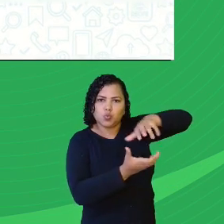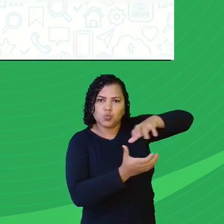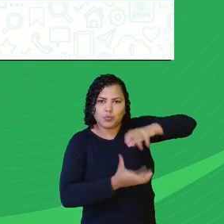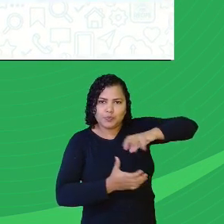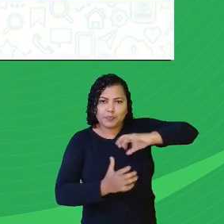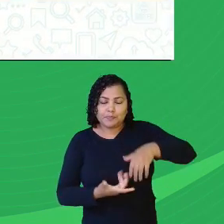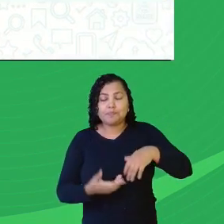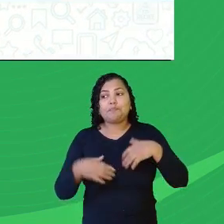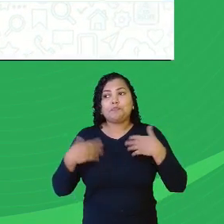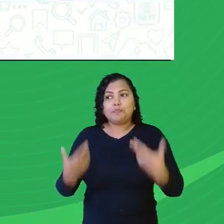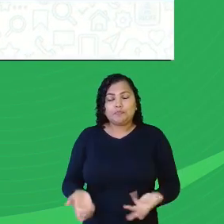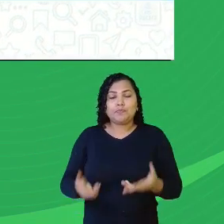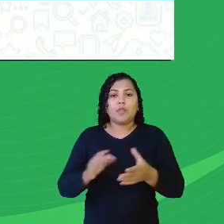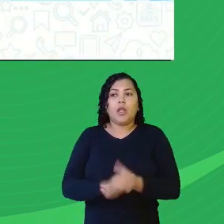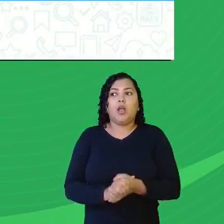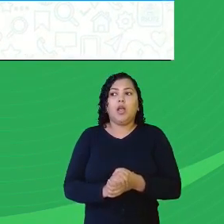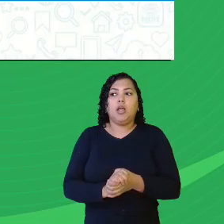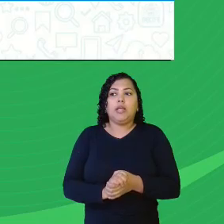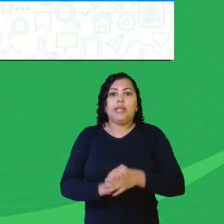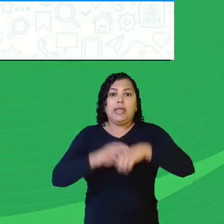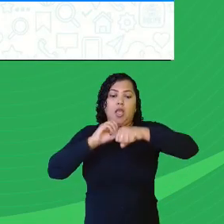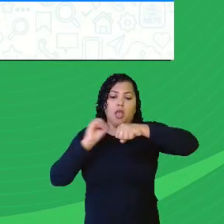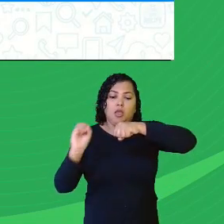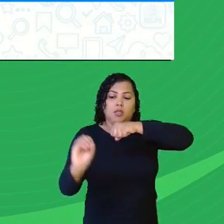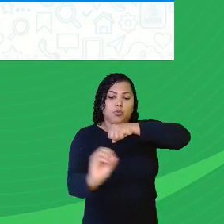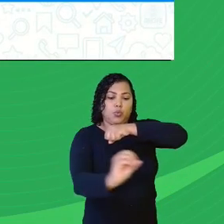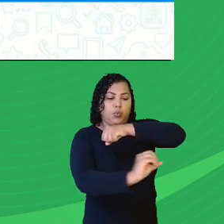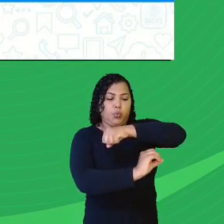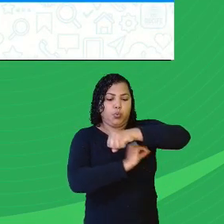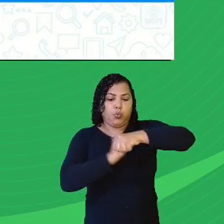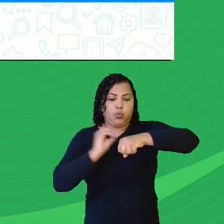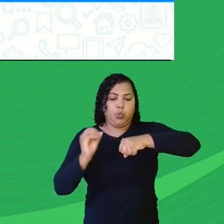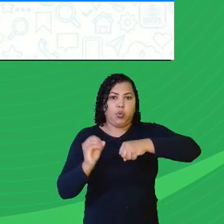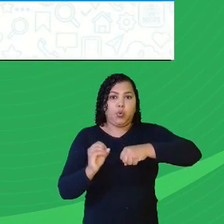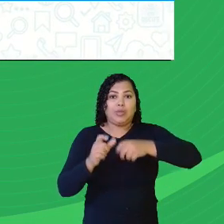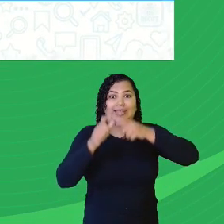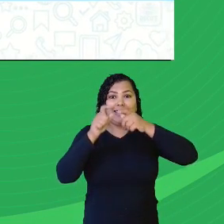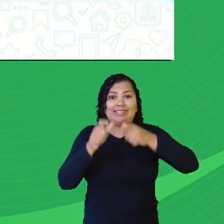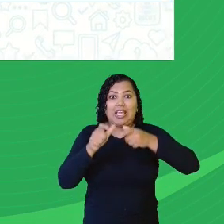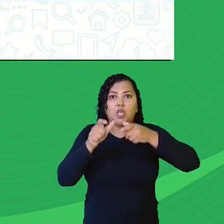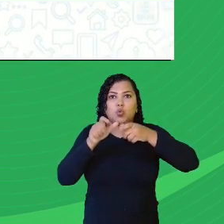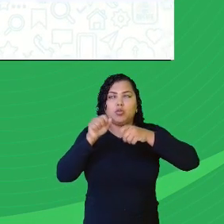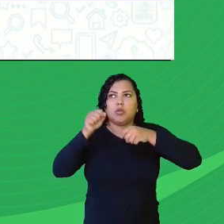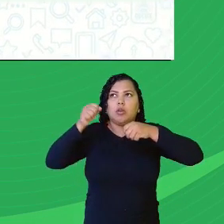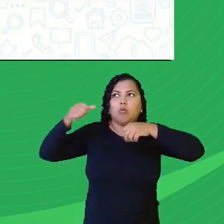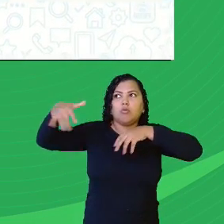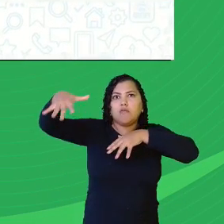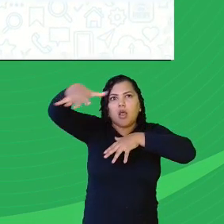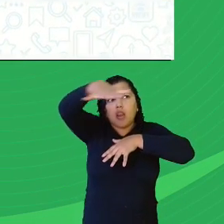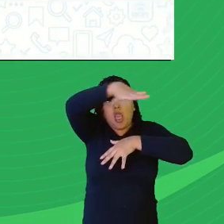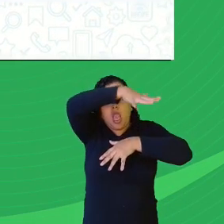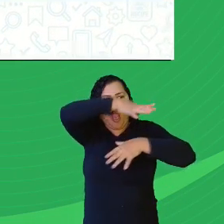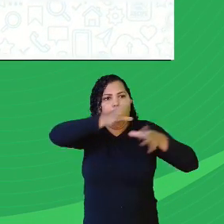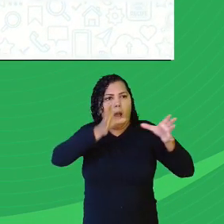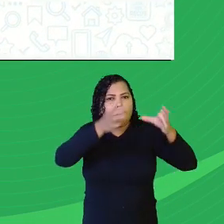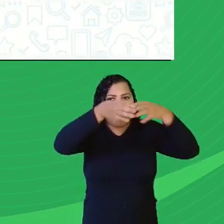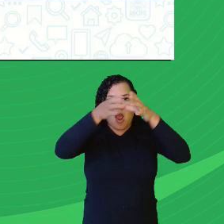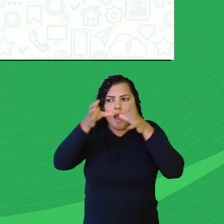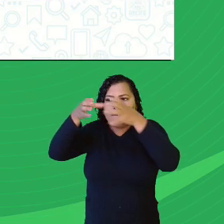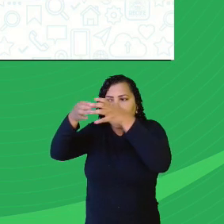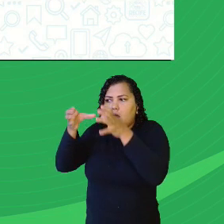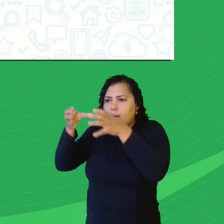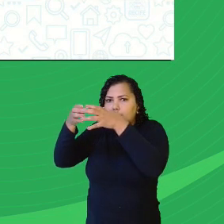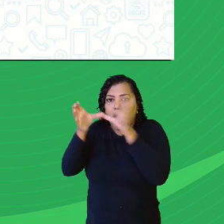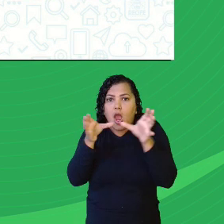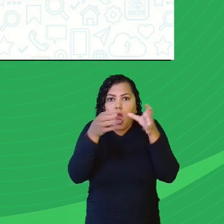Este sistema está localizado em uma galáxia chamada de Via Láctea. O Sistema Solar,